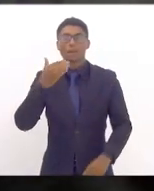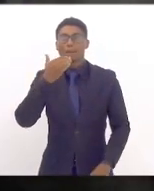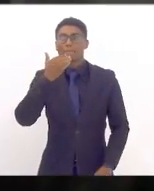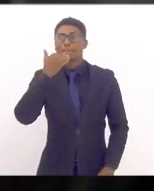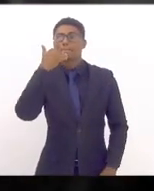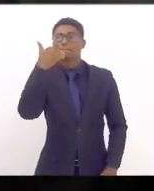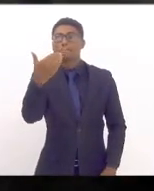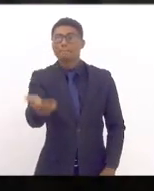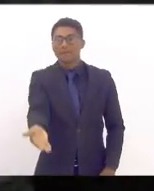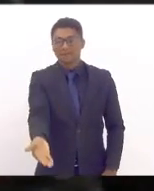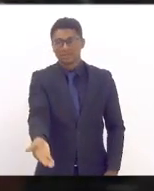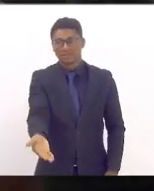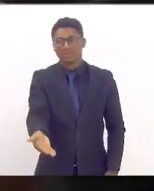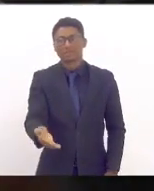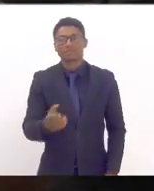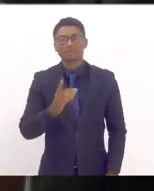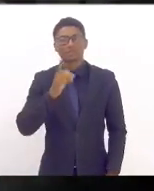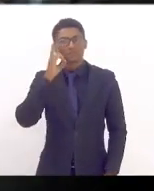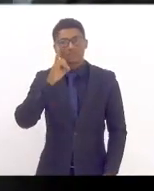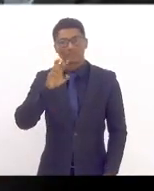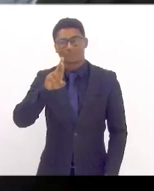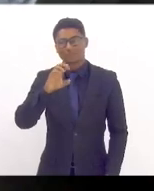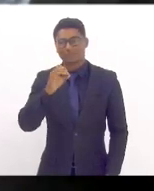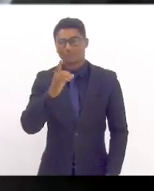ao Deputado municipal